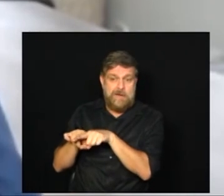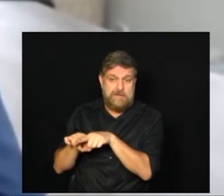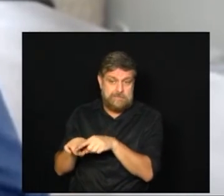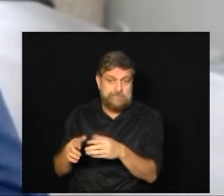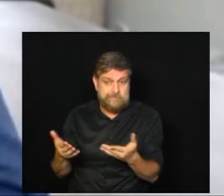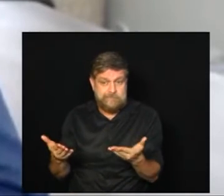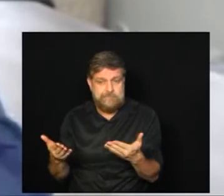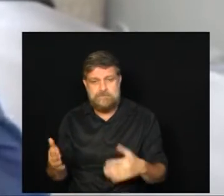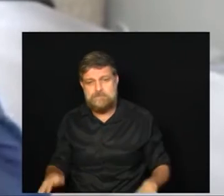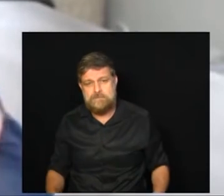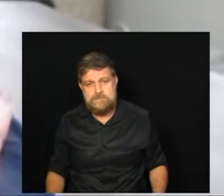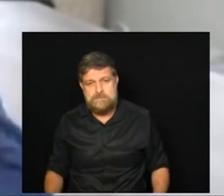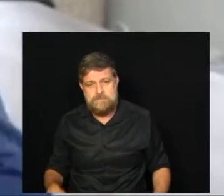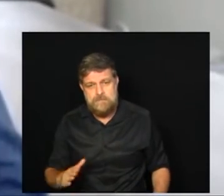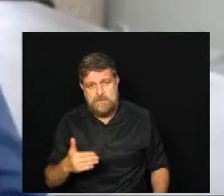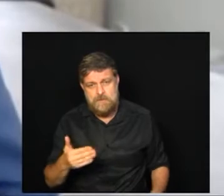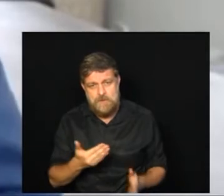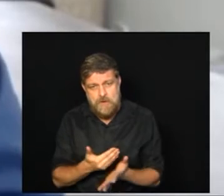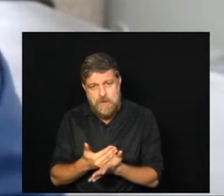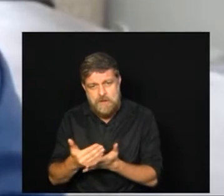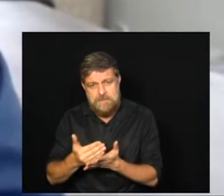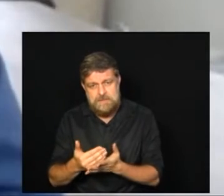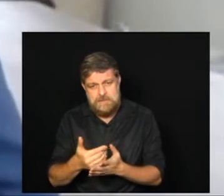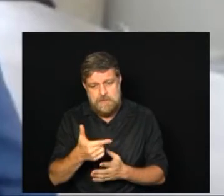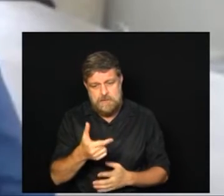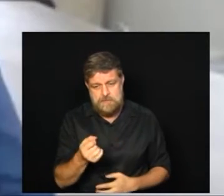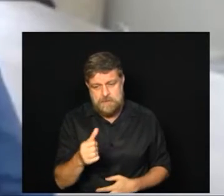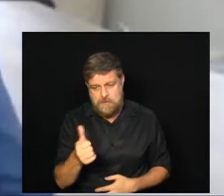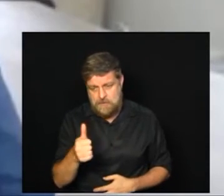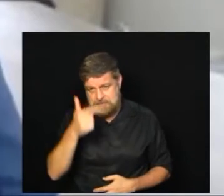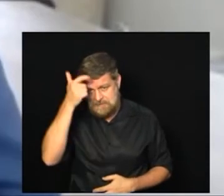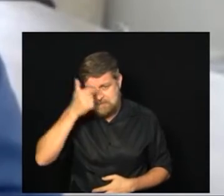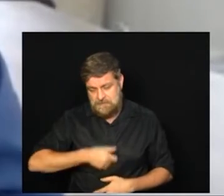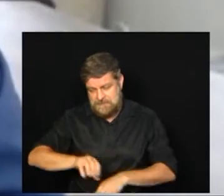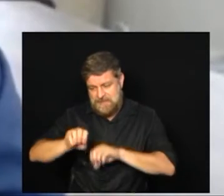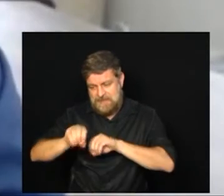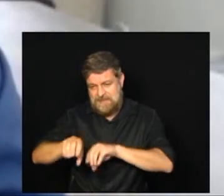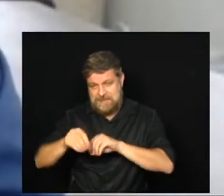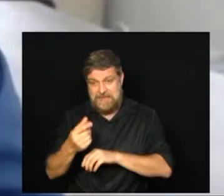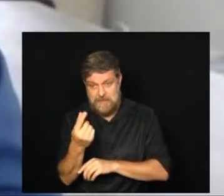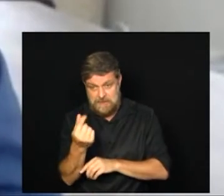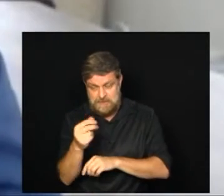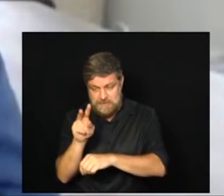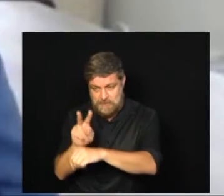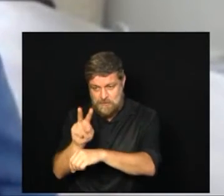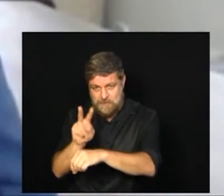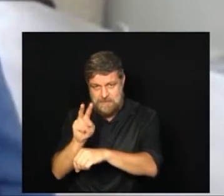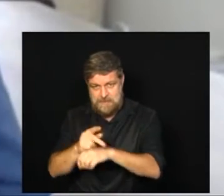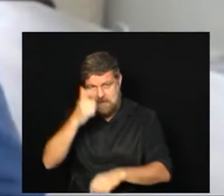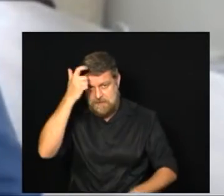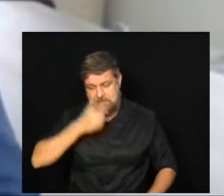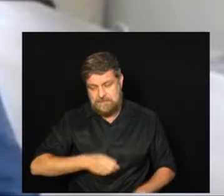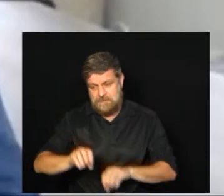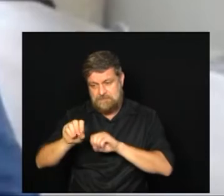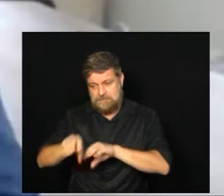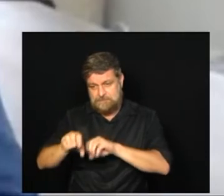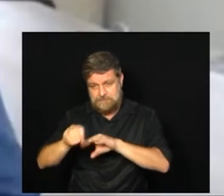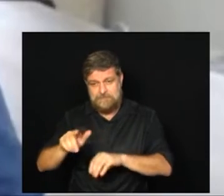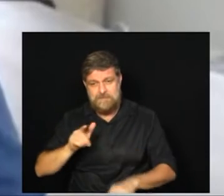que todos consigam sair de situação de vulnerabilidade social. E é um momento de pandemia que